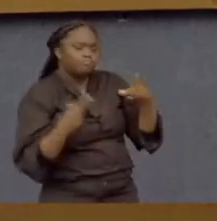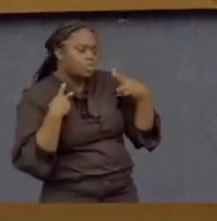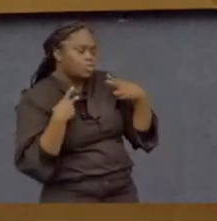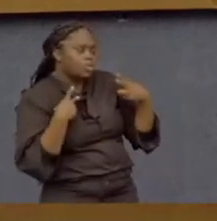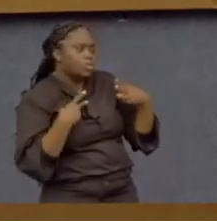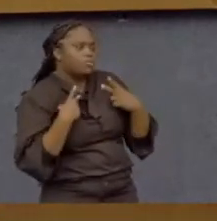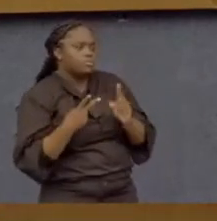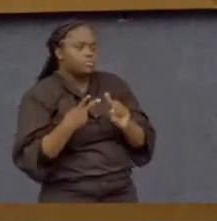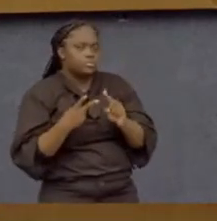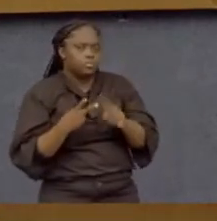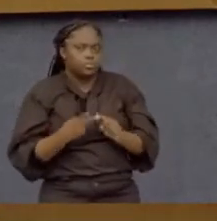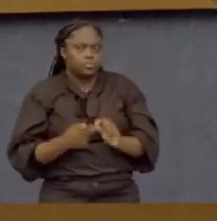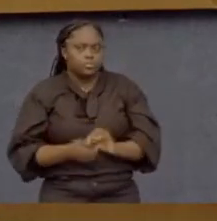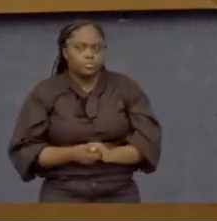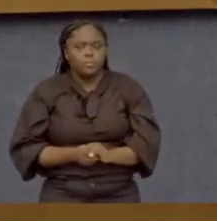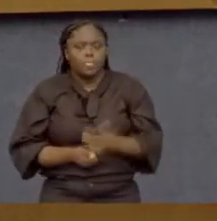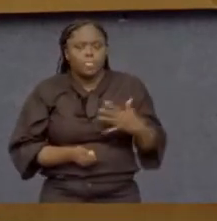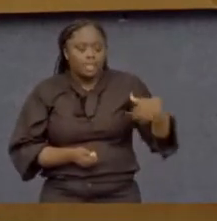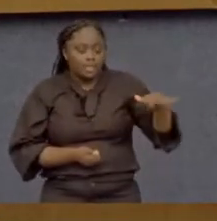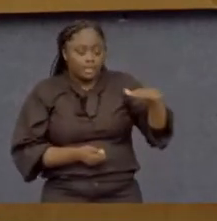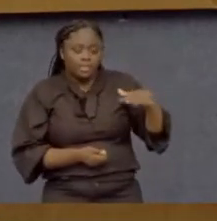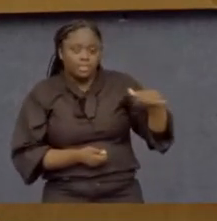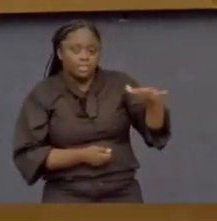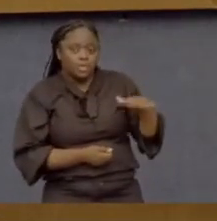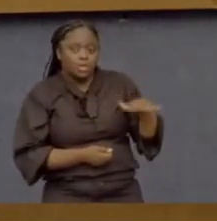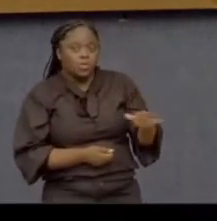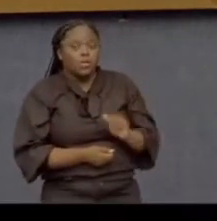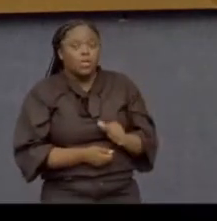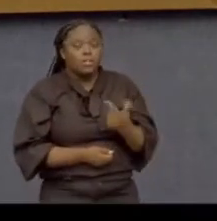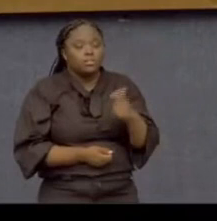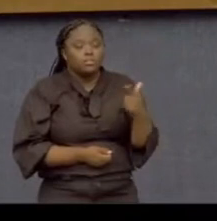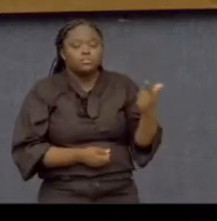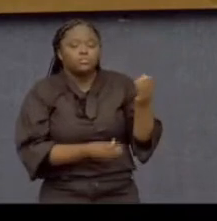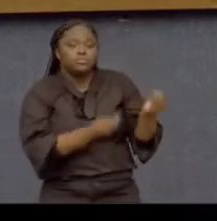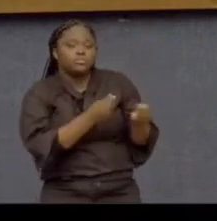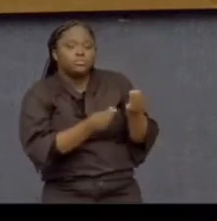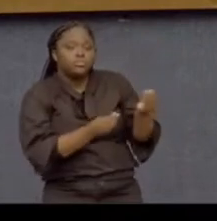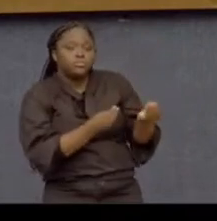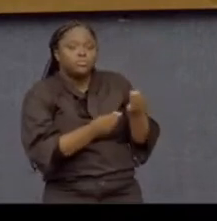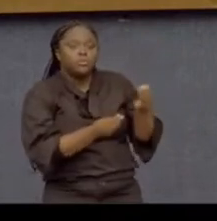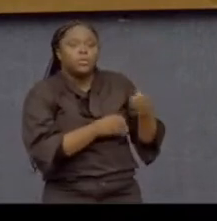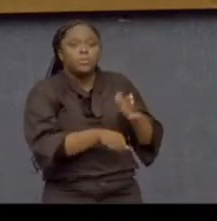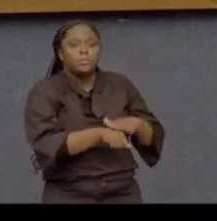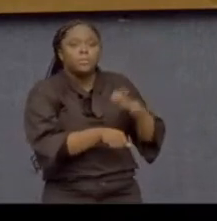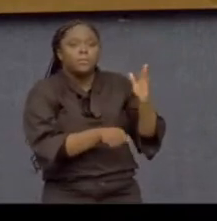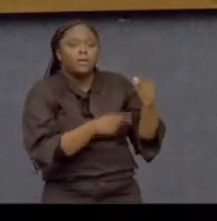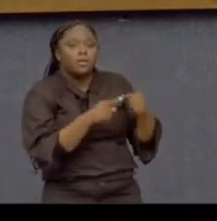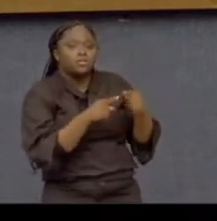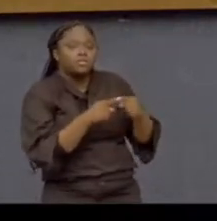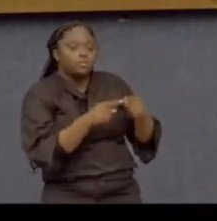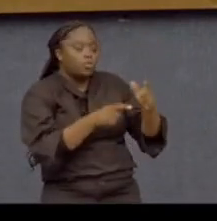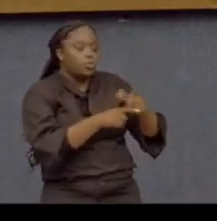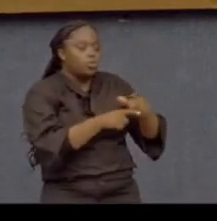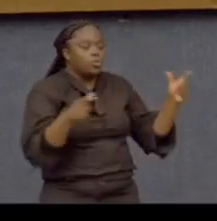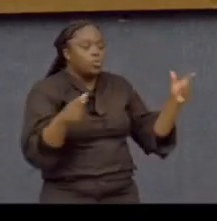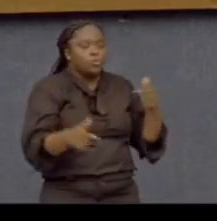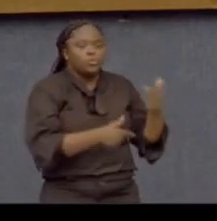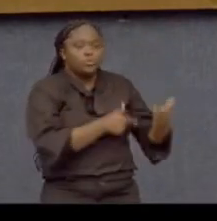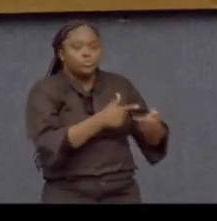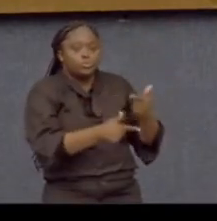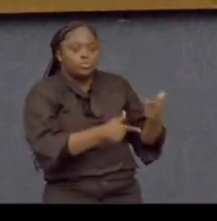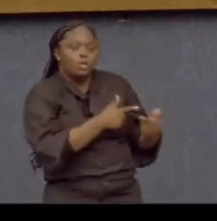favor, segundo vídeo. Aquela região, ela não comporta mais nenhum tipo de grandes empreendimentos